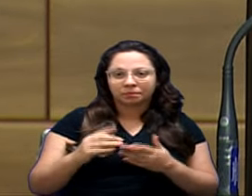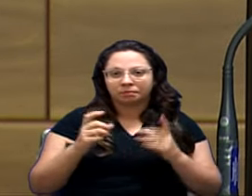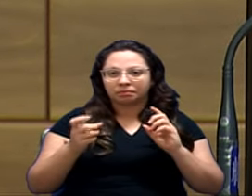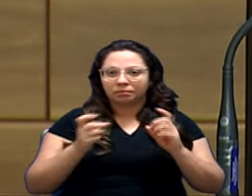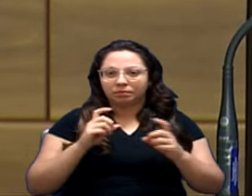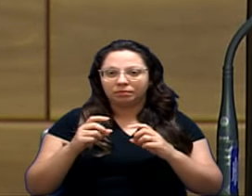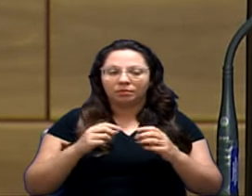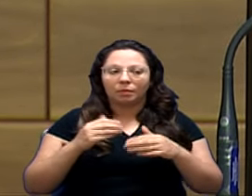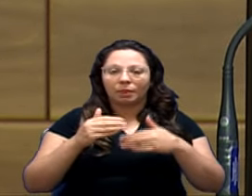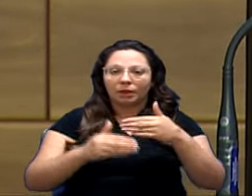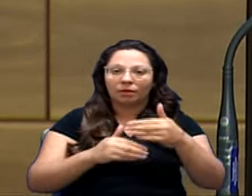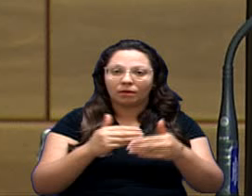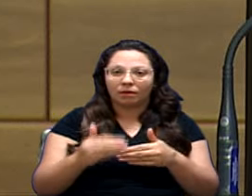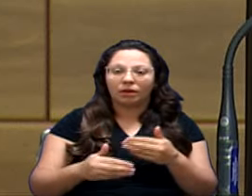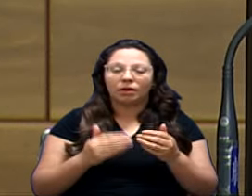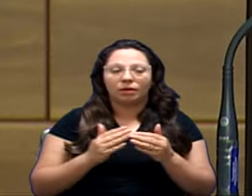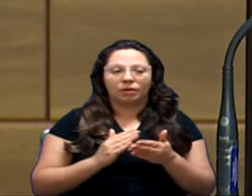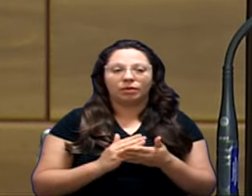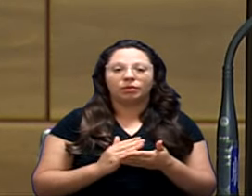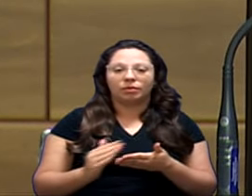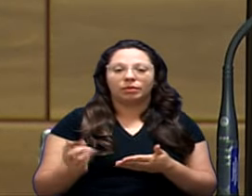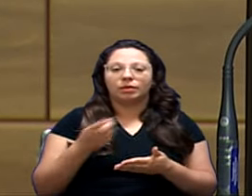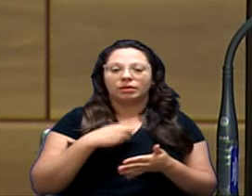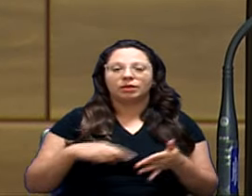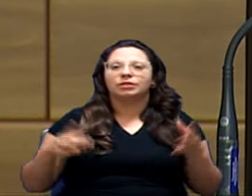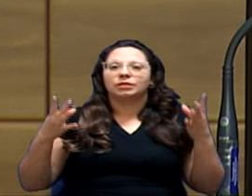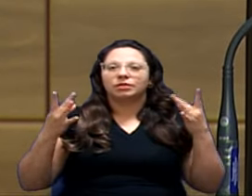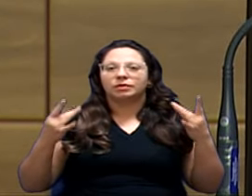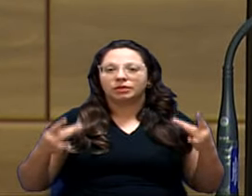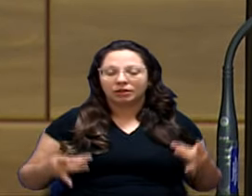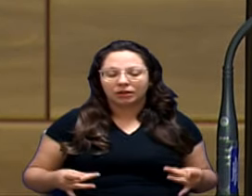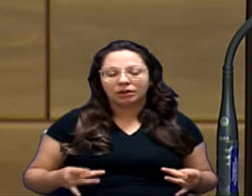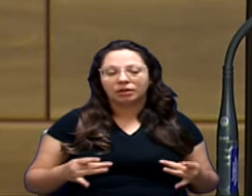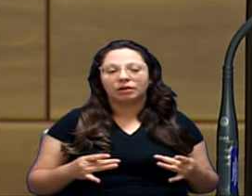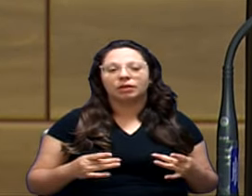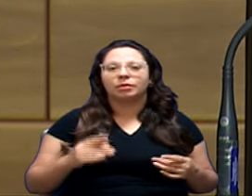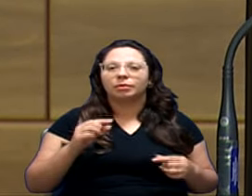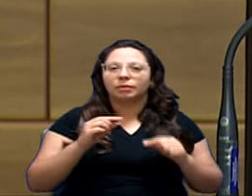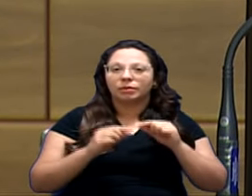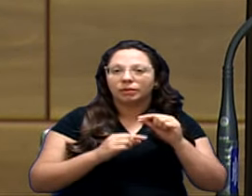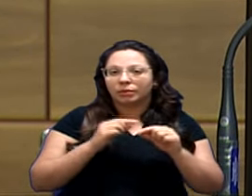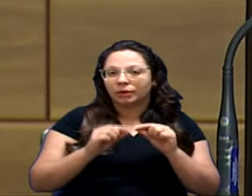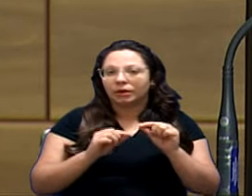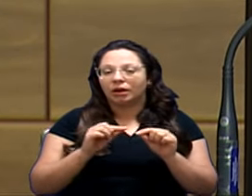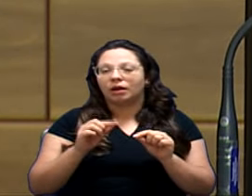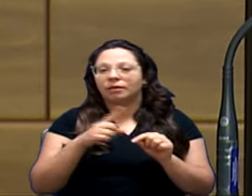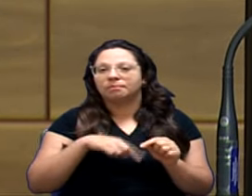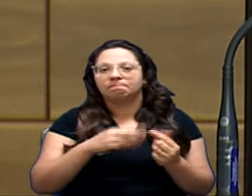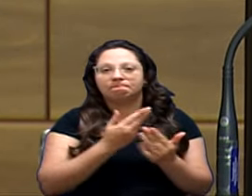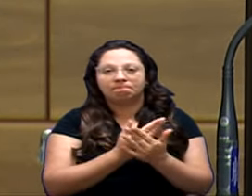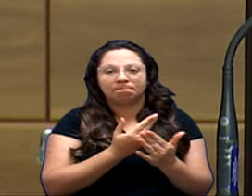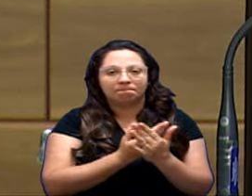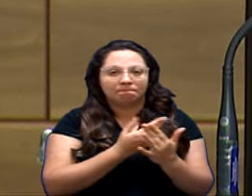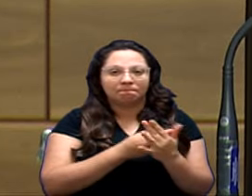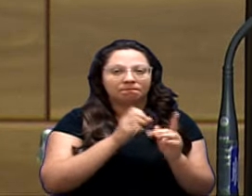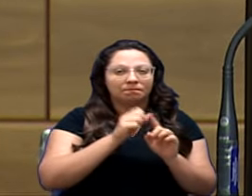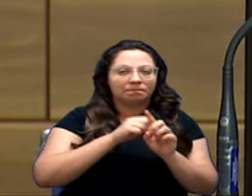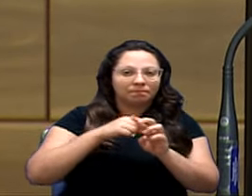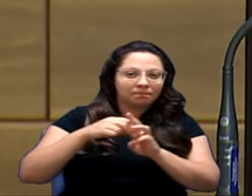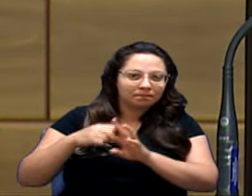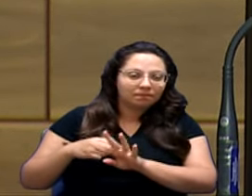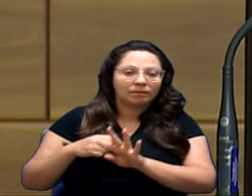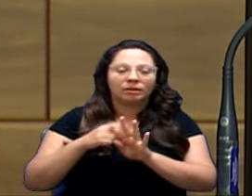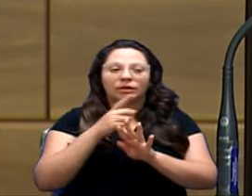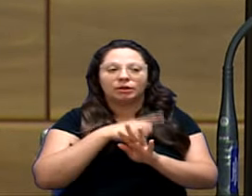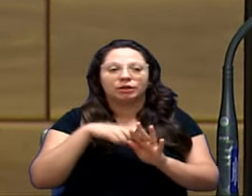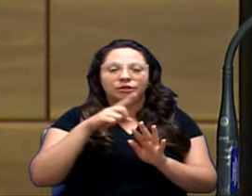onde gente vai começar a detalhar um pouco daquilo que a gente eh estudou ao longo desses últimos meses e trazemos